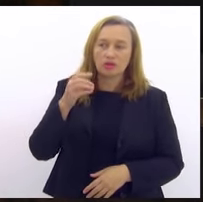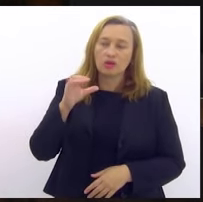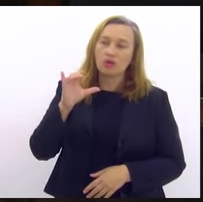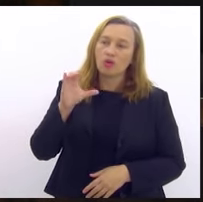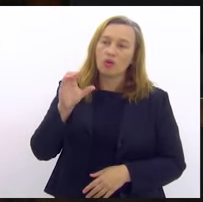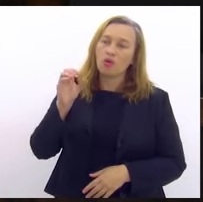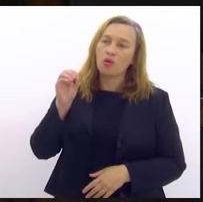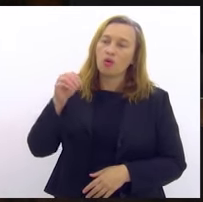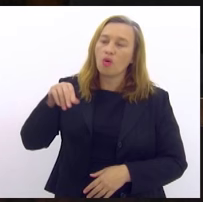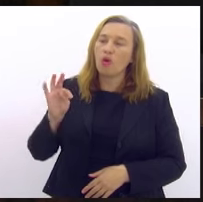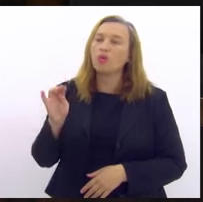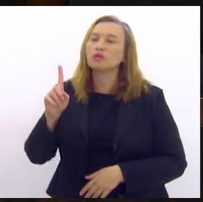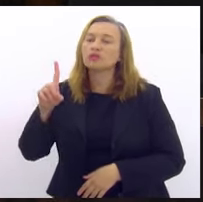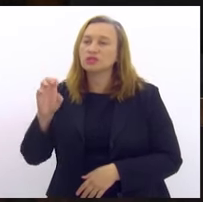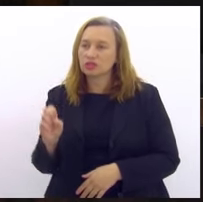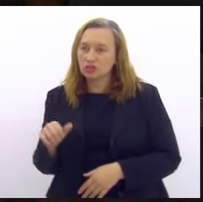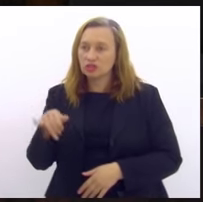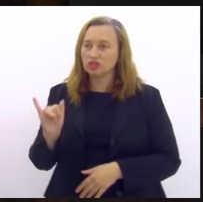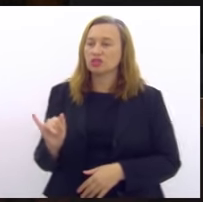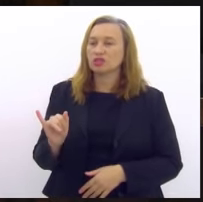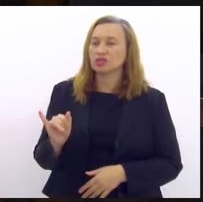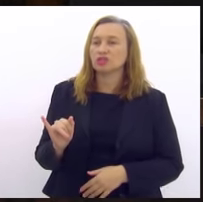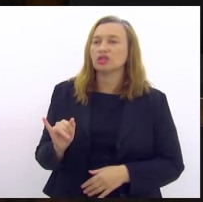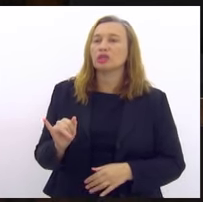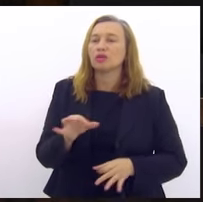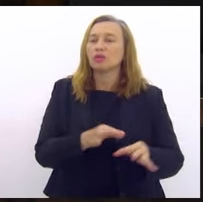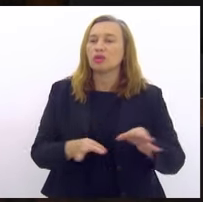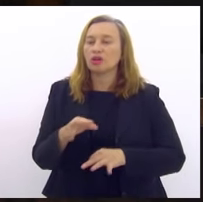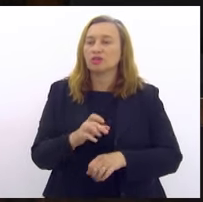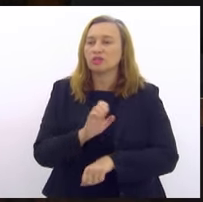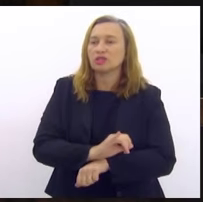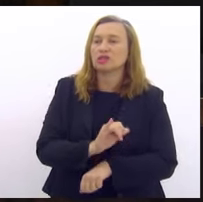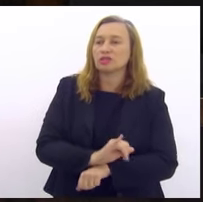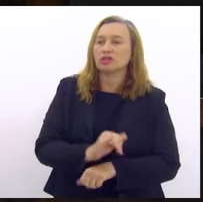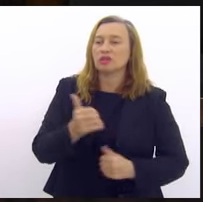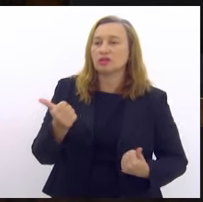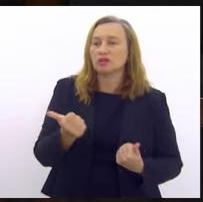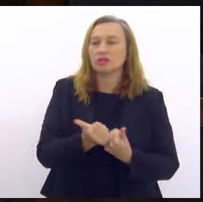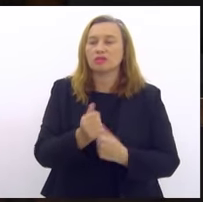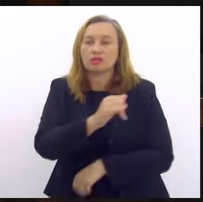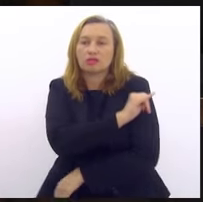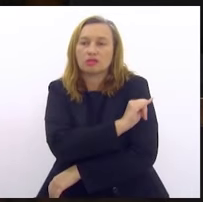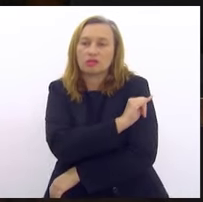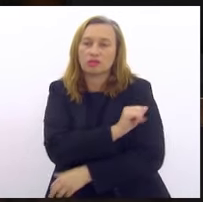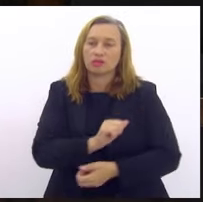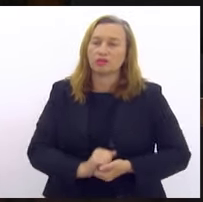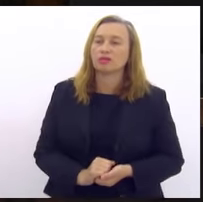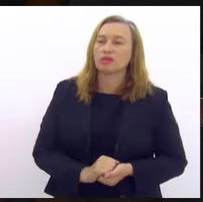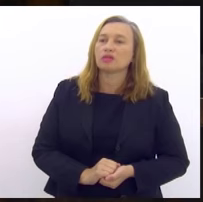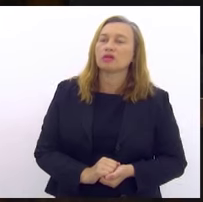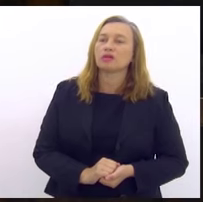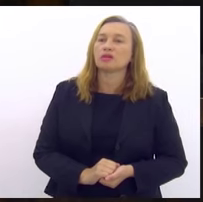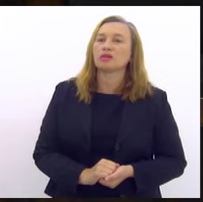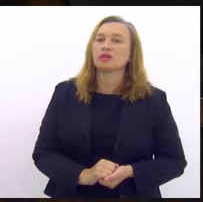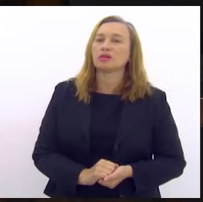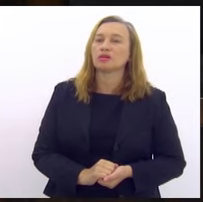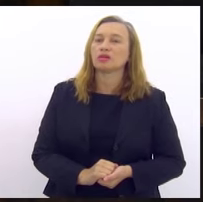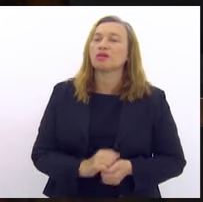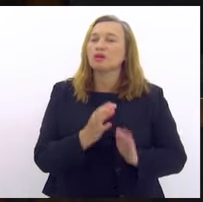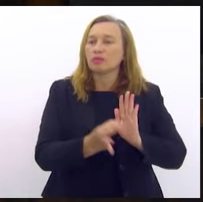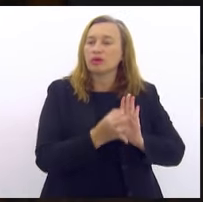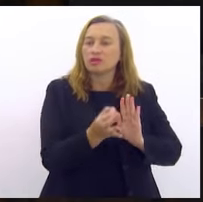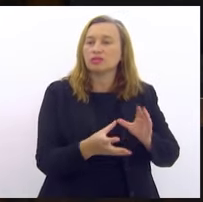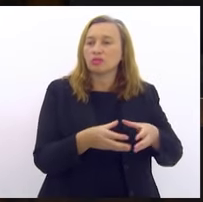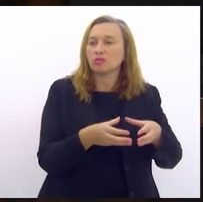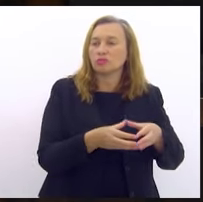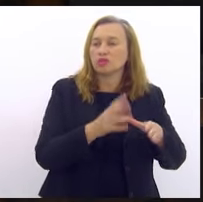Bittencourt, que dispõe sobre o Programa Estadual de Assistência Estudantil, PAES. Pendendo de parecer da Comissão de